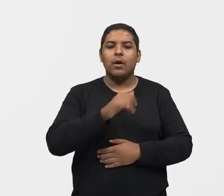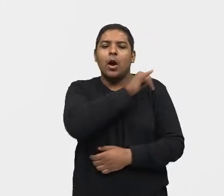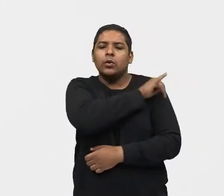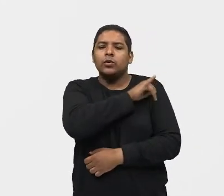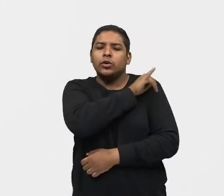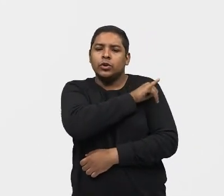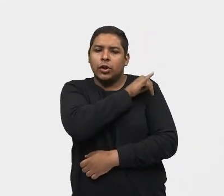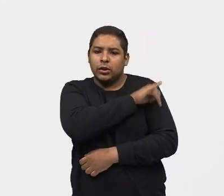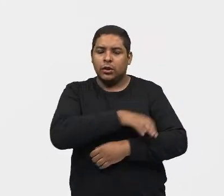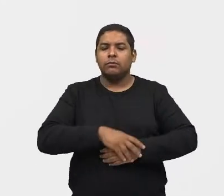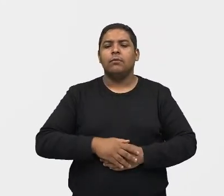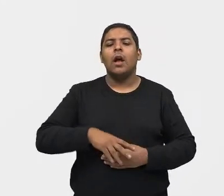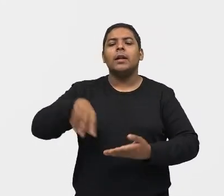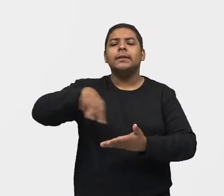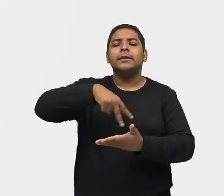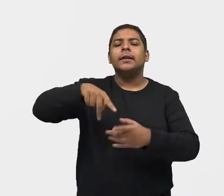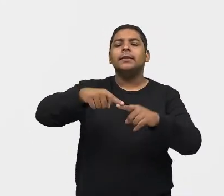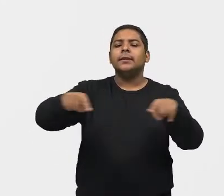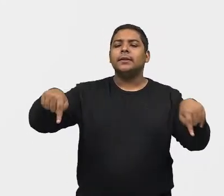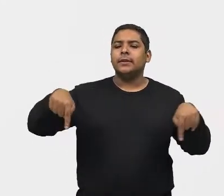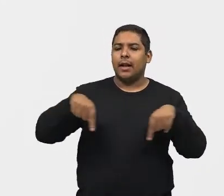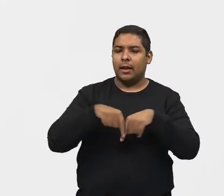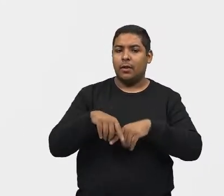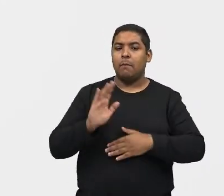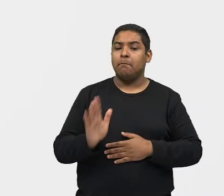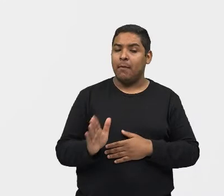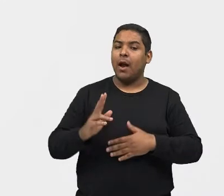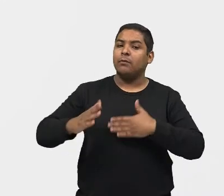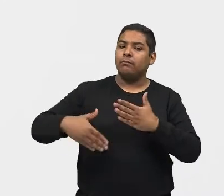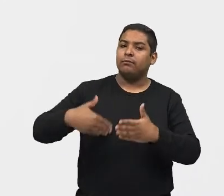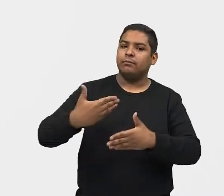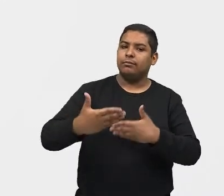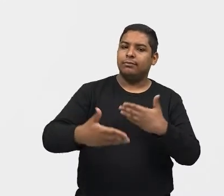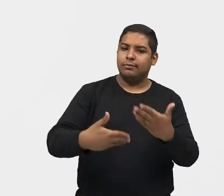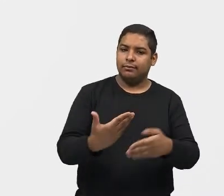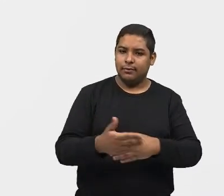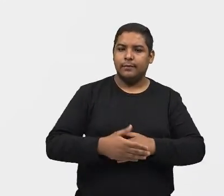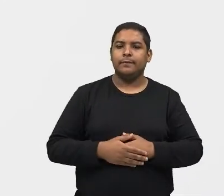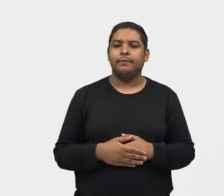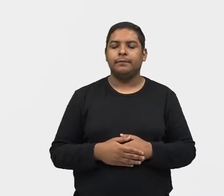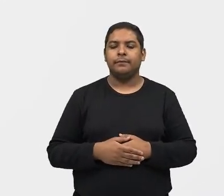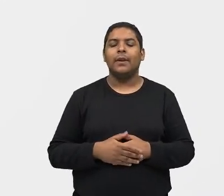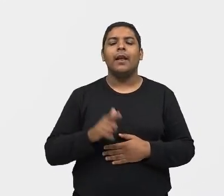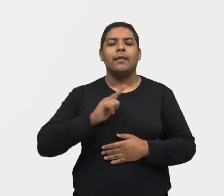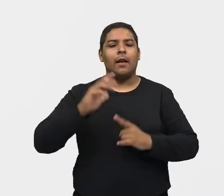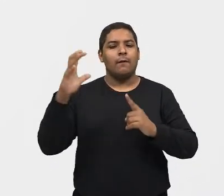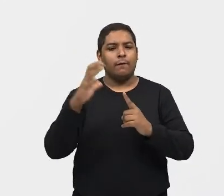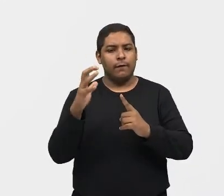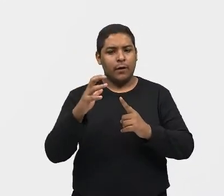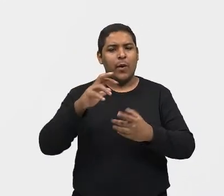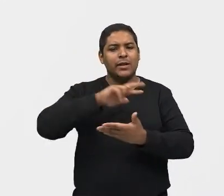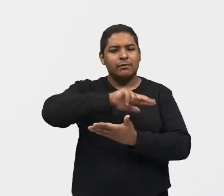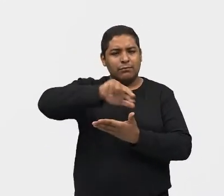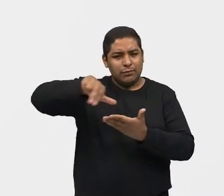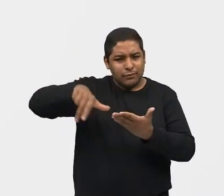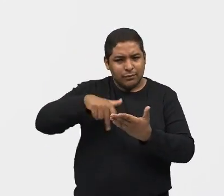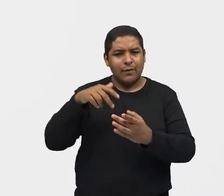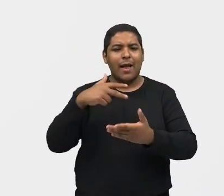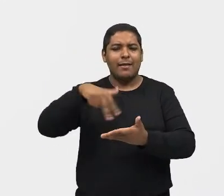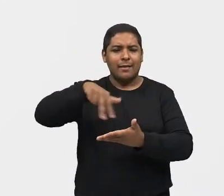Janeiro como dança de salão, mas continua evoluindo até hoje, observando a influência das mais diversas